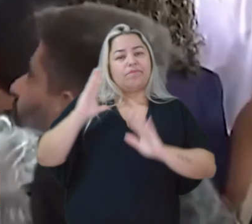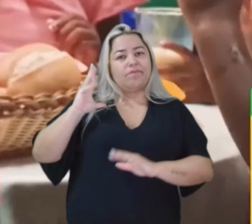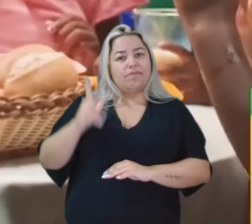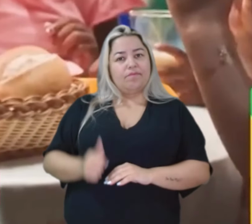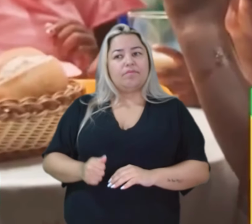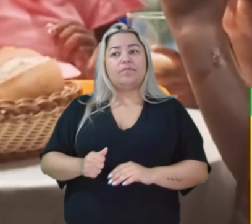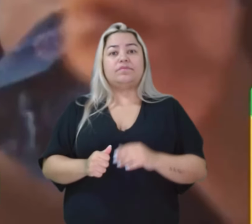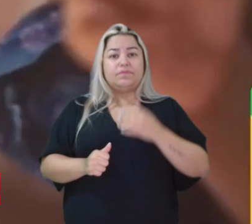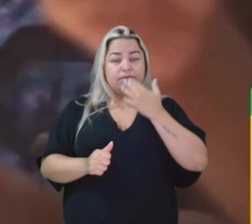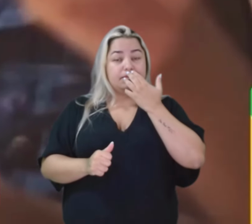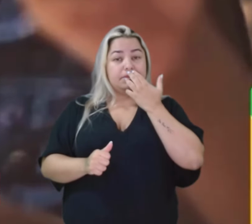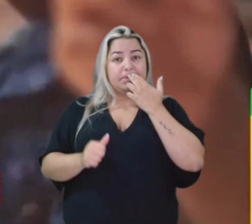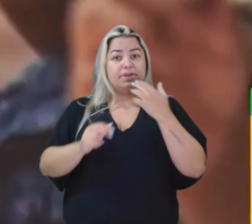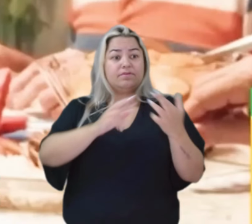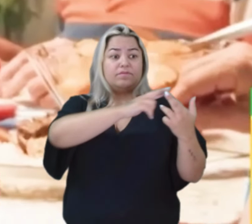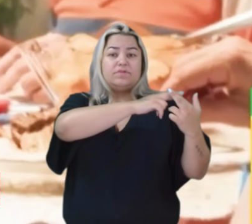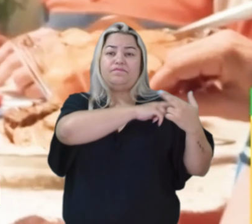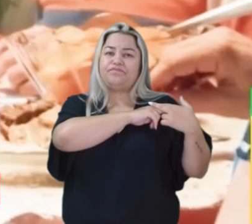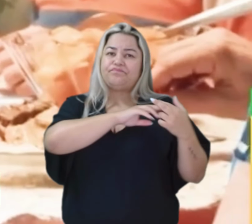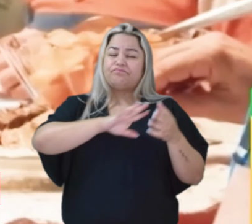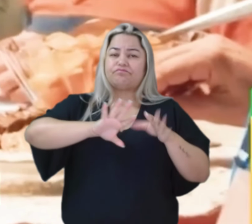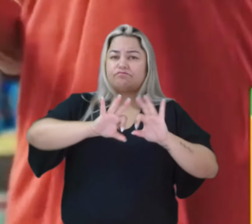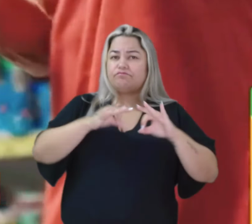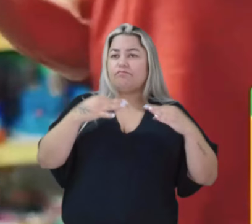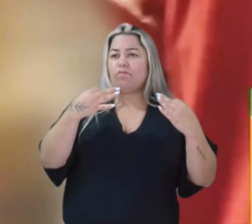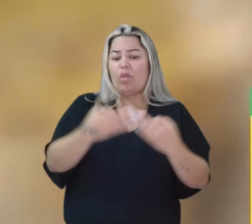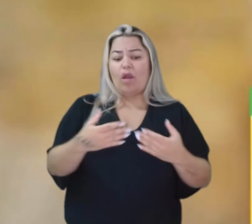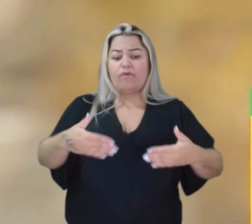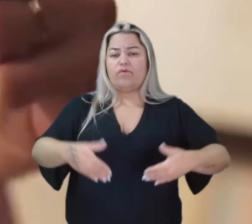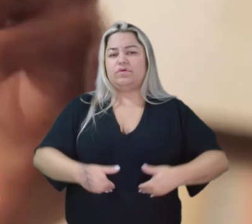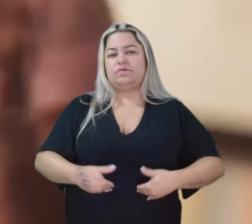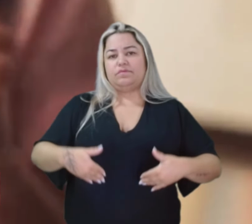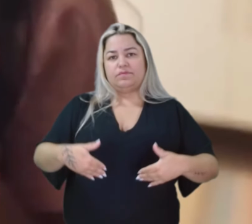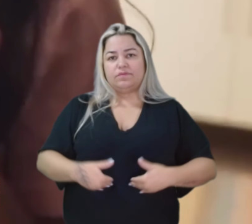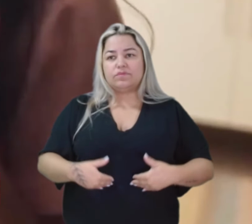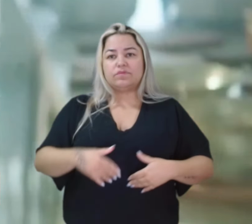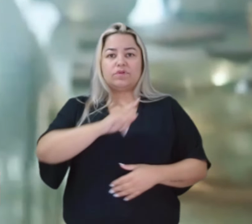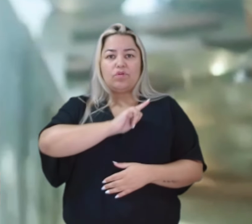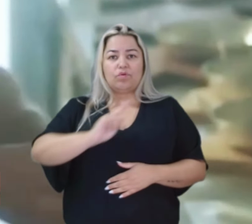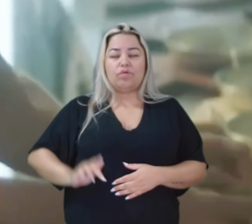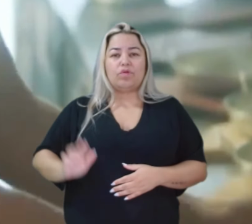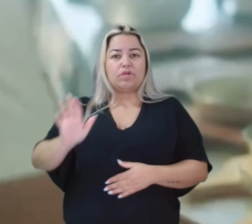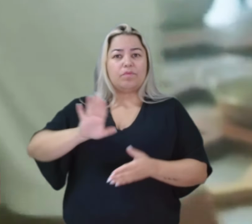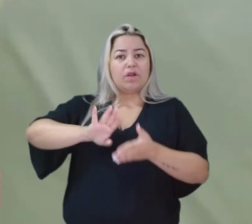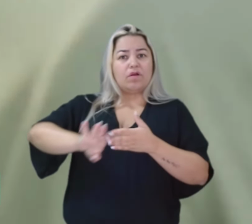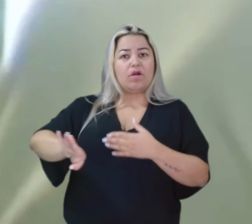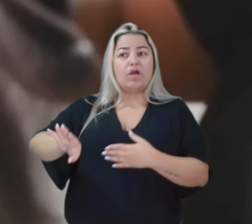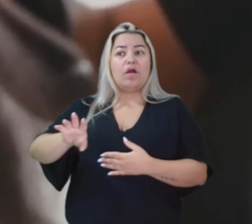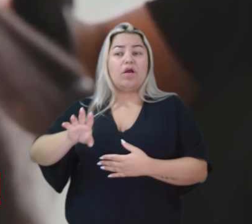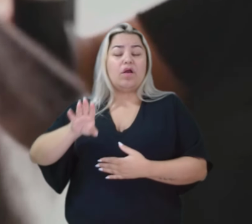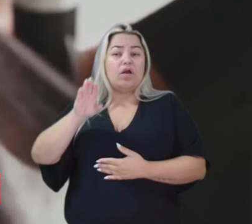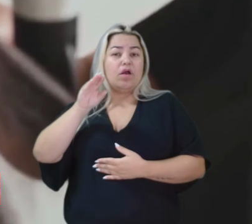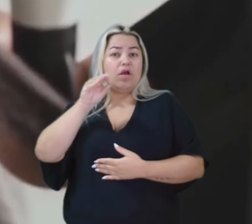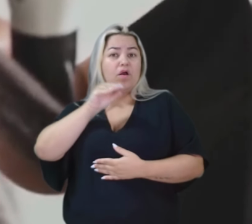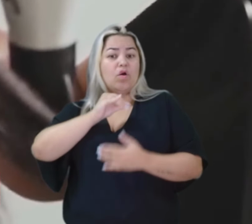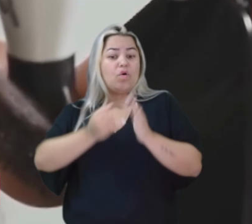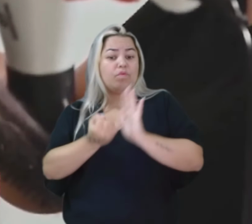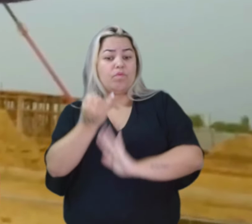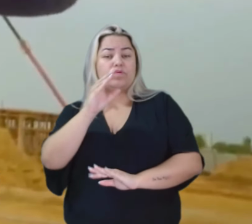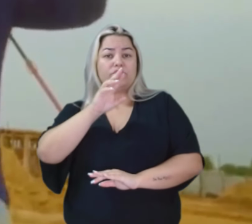Família, responsável por tirar milhões de famílias da fome no governo Lula, e a isenção do imposto de renda para quem ganha